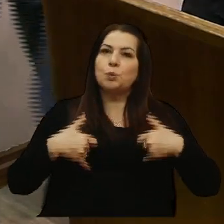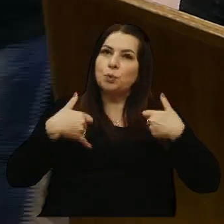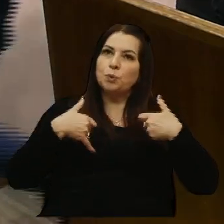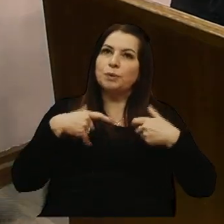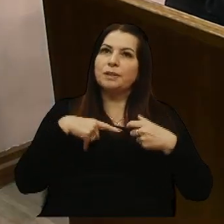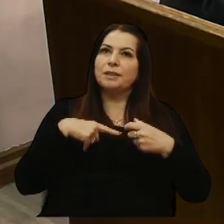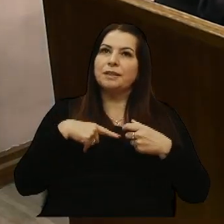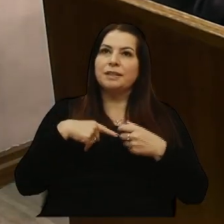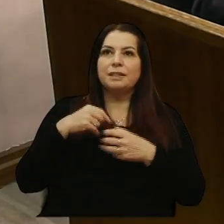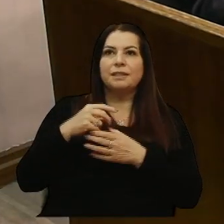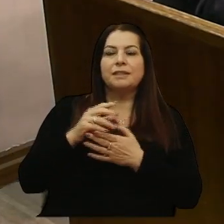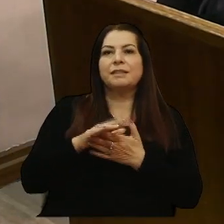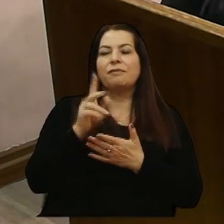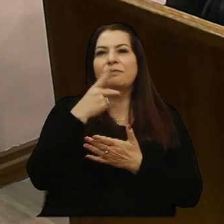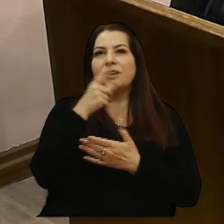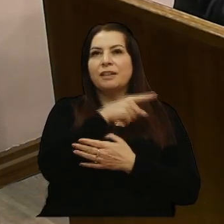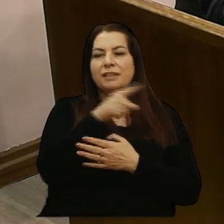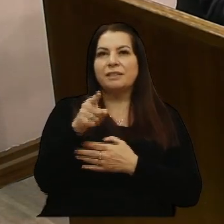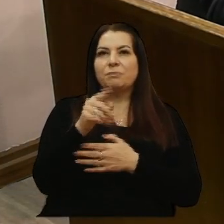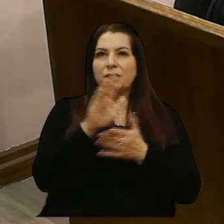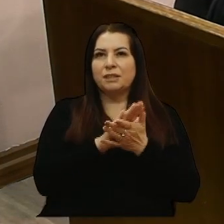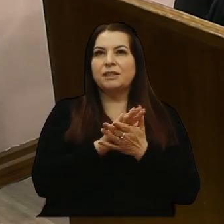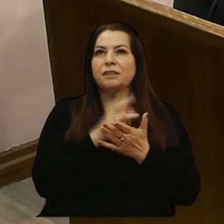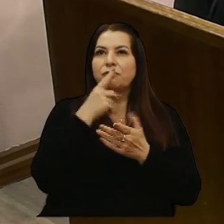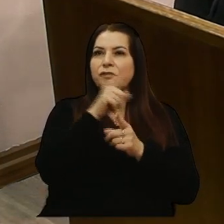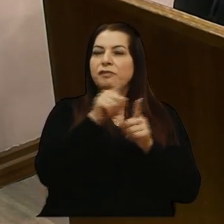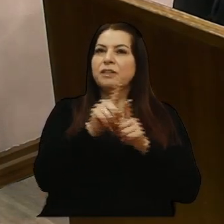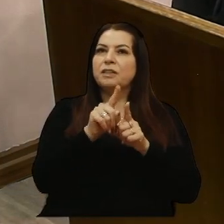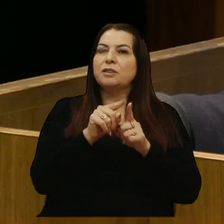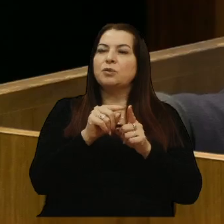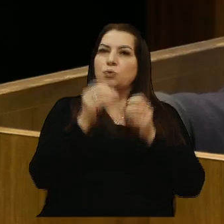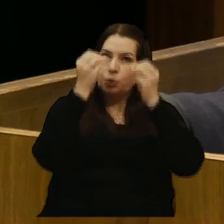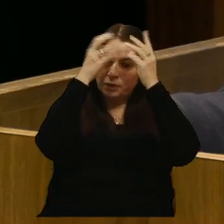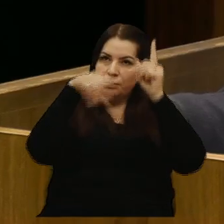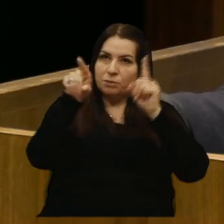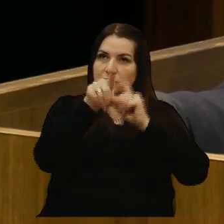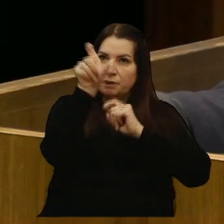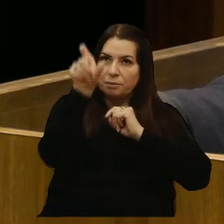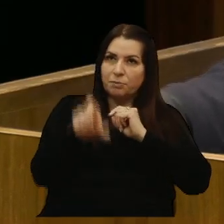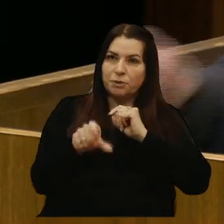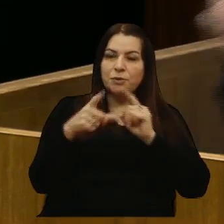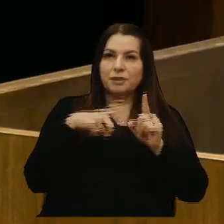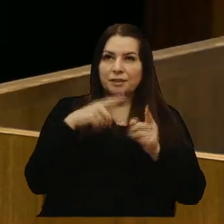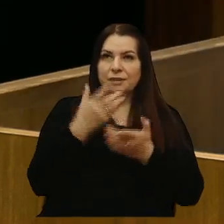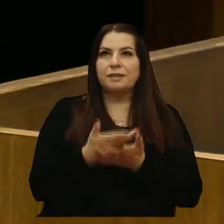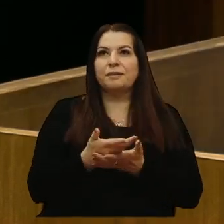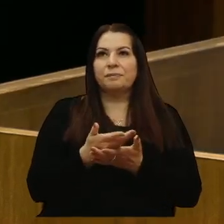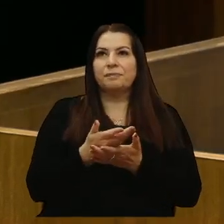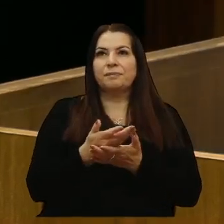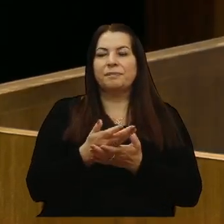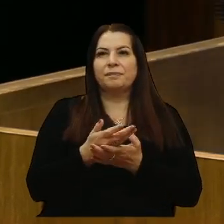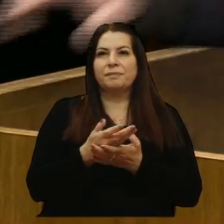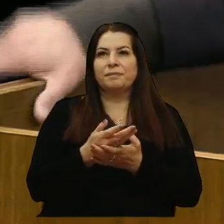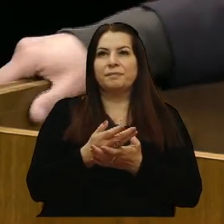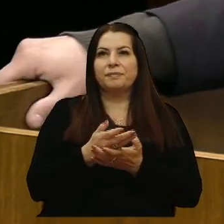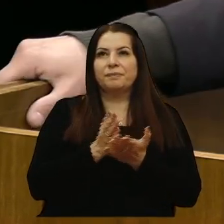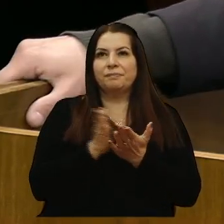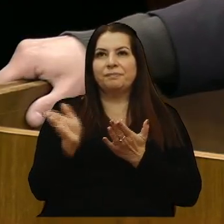ver as sábias palavras, a dicção oratória e o vasto conhecimento que a estimada pessoa tem, né, nesse segmento